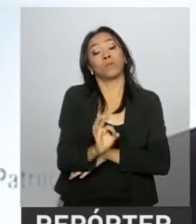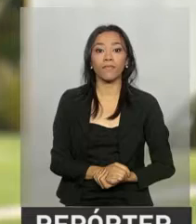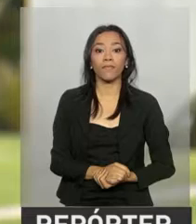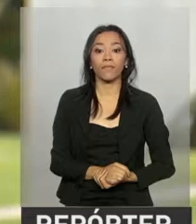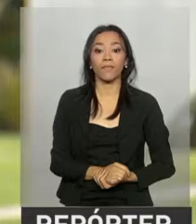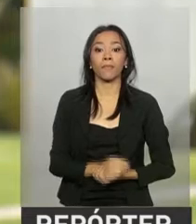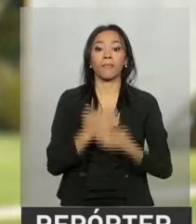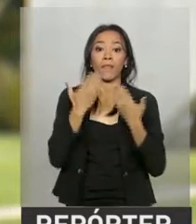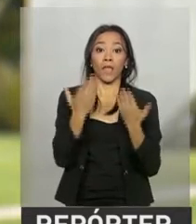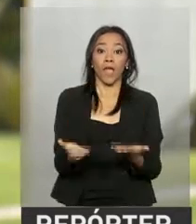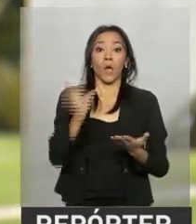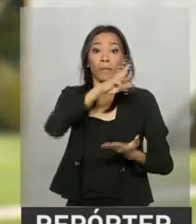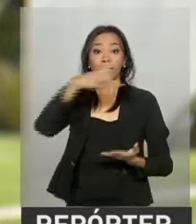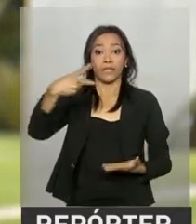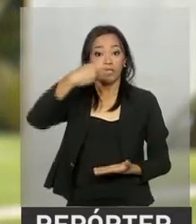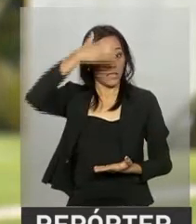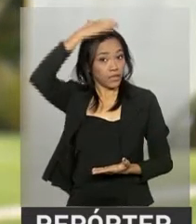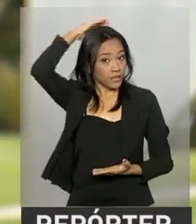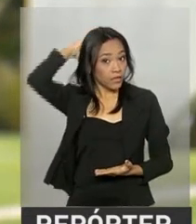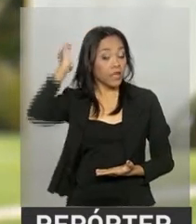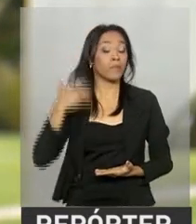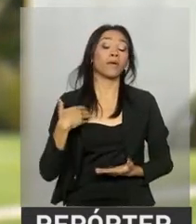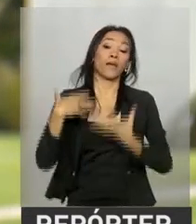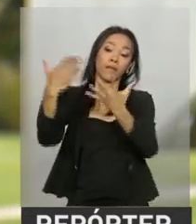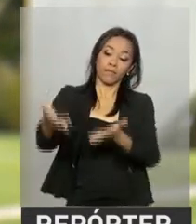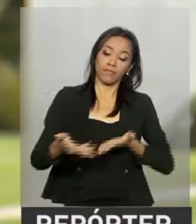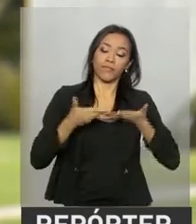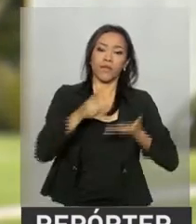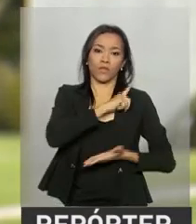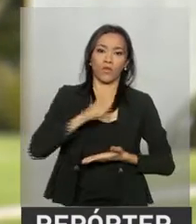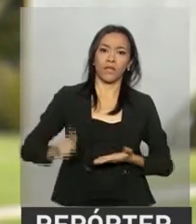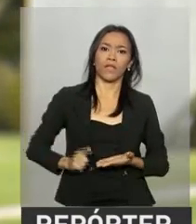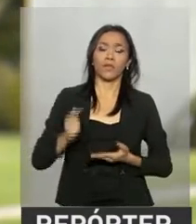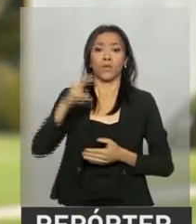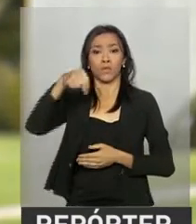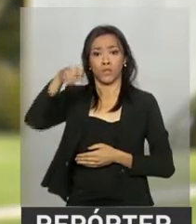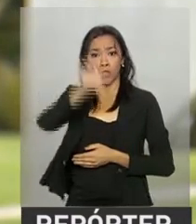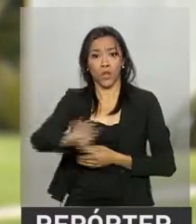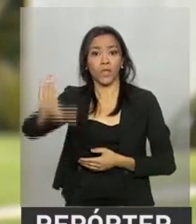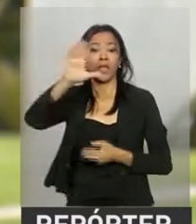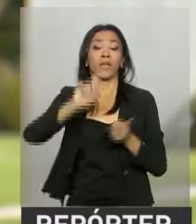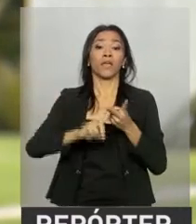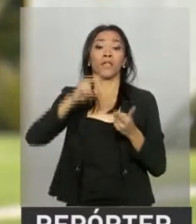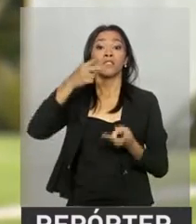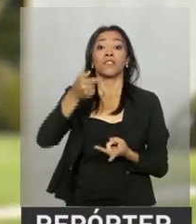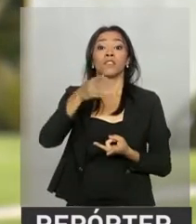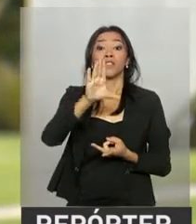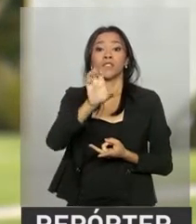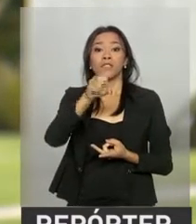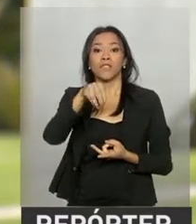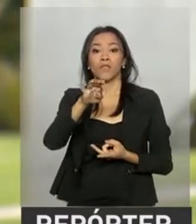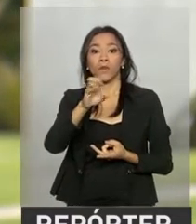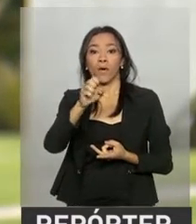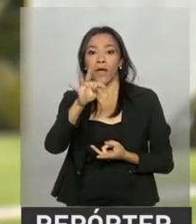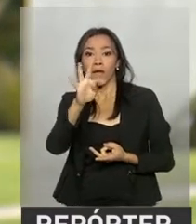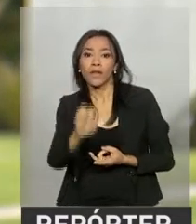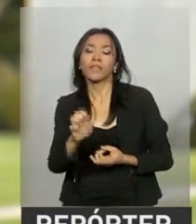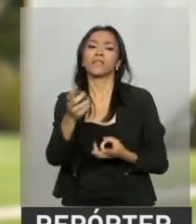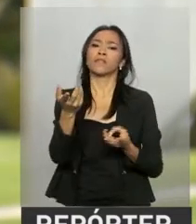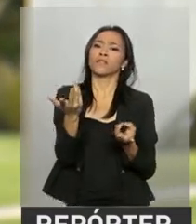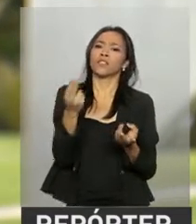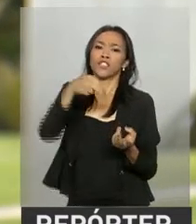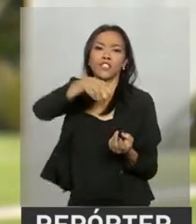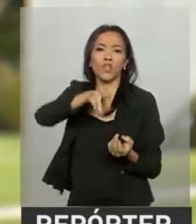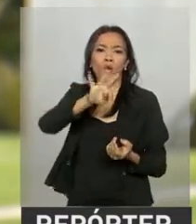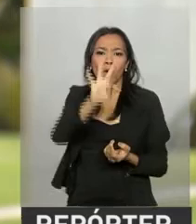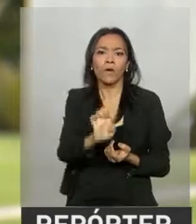Brasil. Michel Temer recebeu os governadores do Norte, do Nordeste e do Centro-Oeste. Eles vieram pedir medidas para